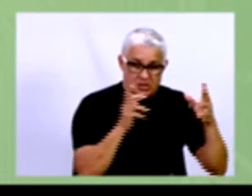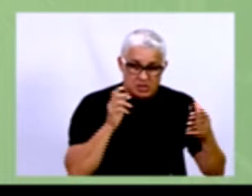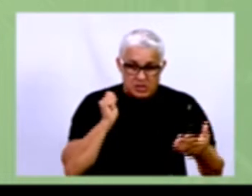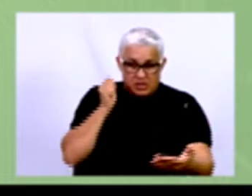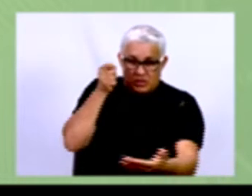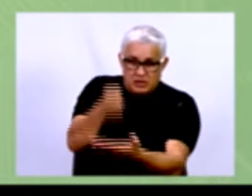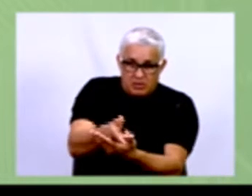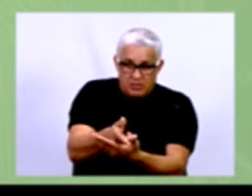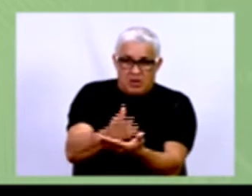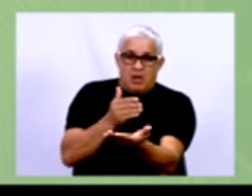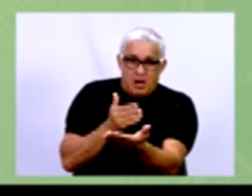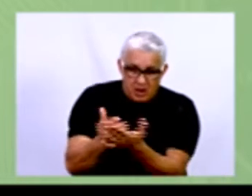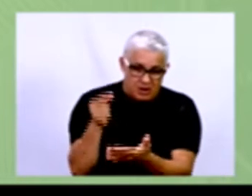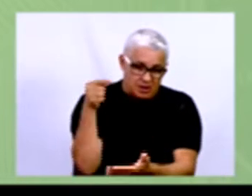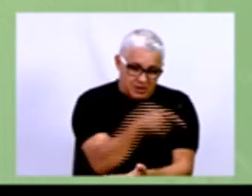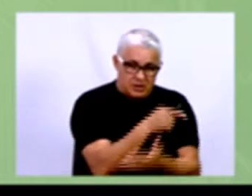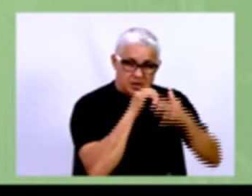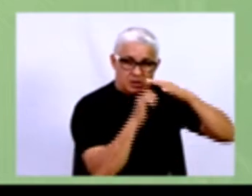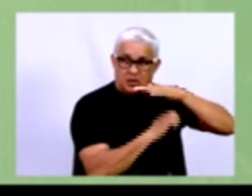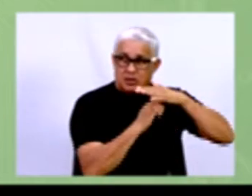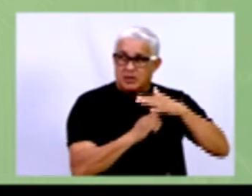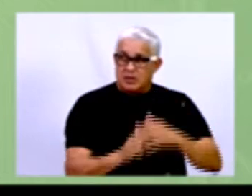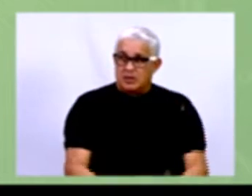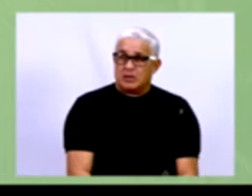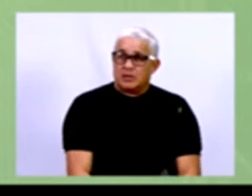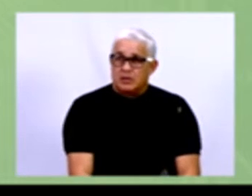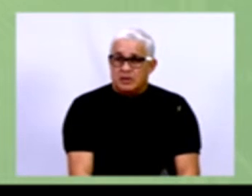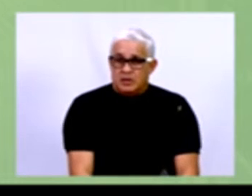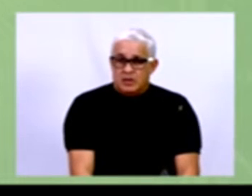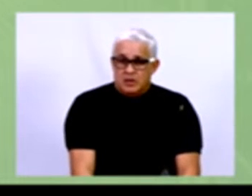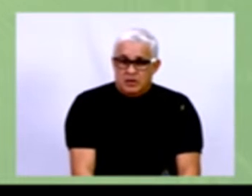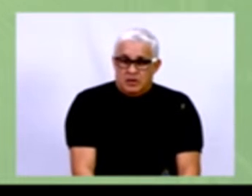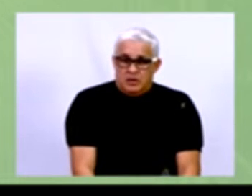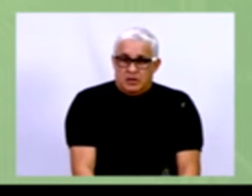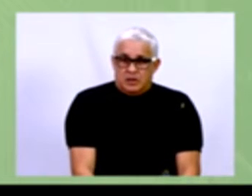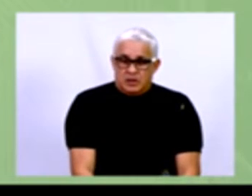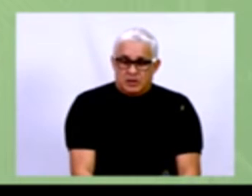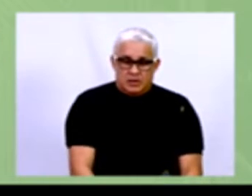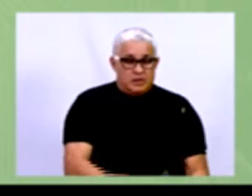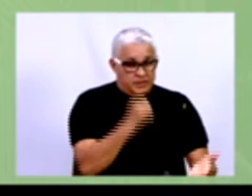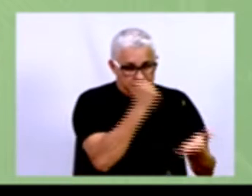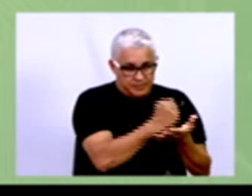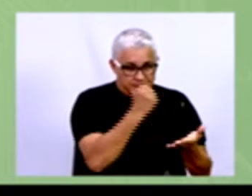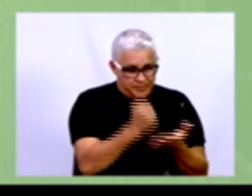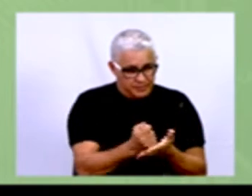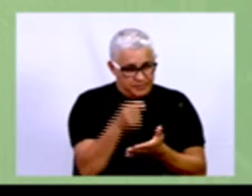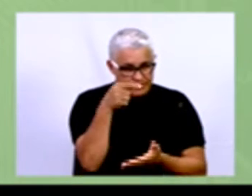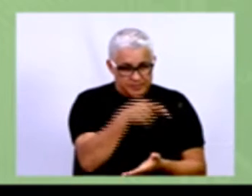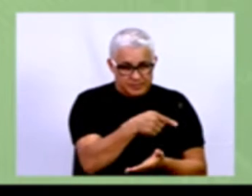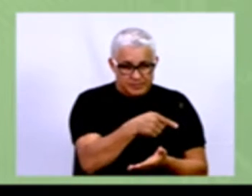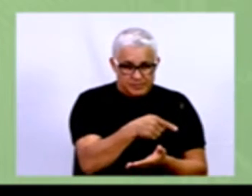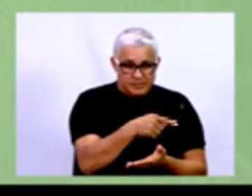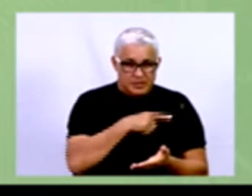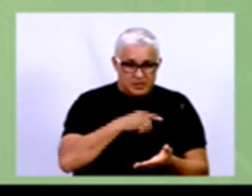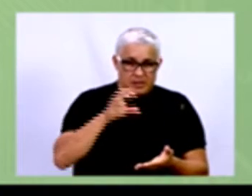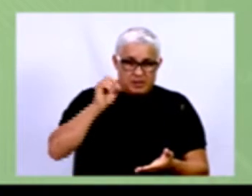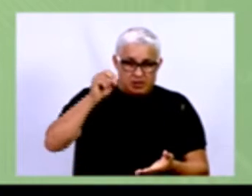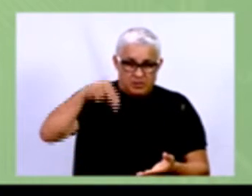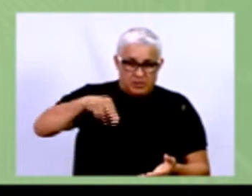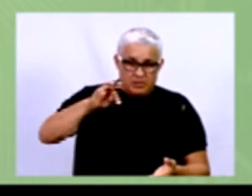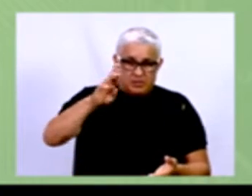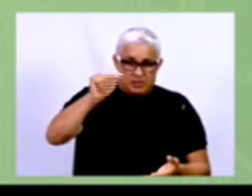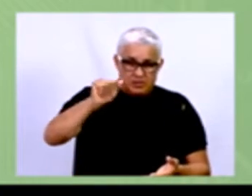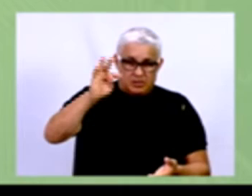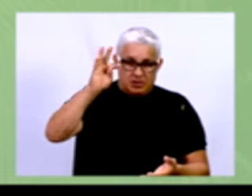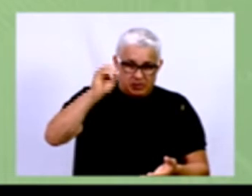input, ok? Em contrapartida a essa contratação envolve contratos, né?